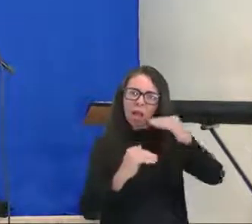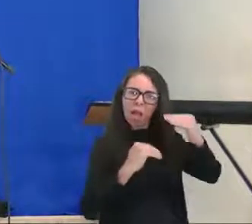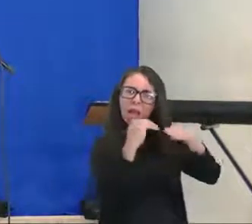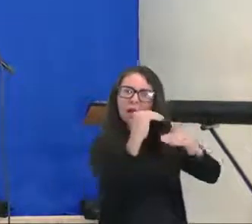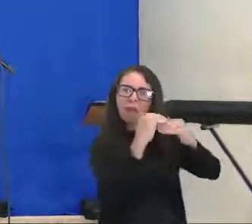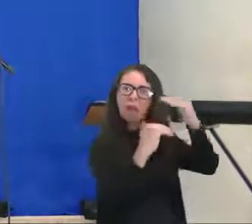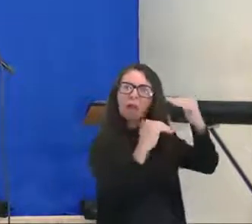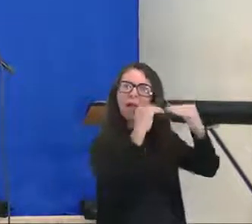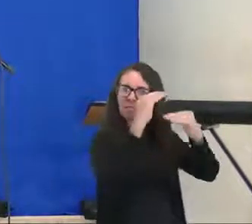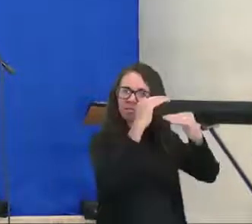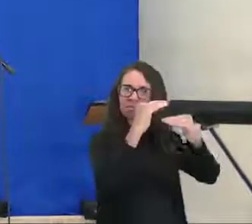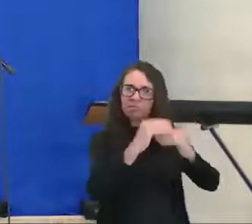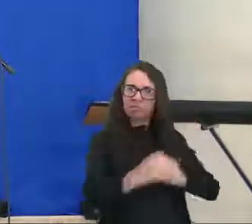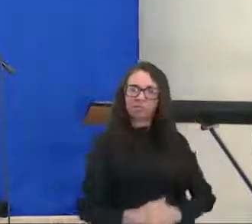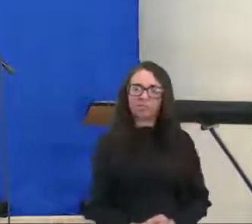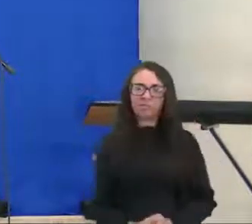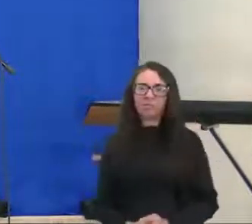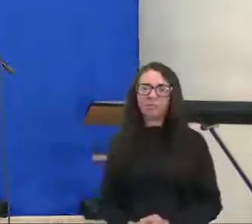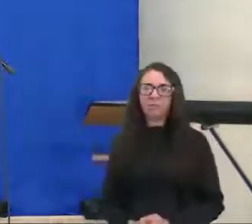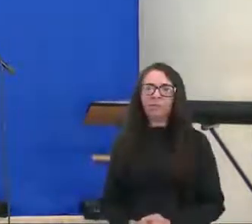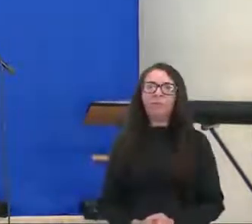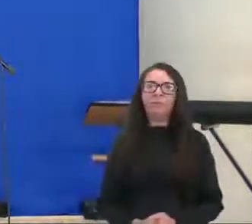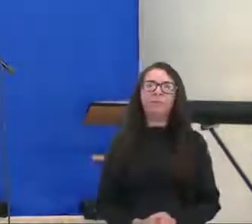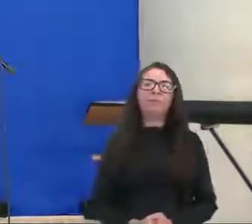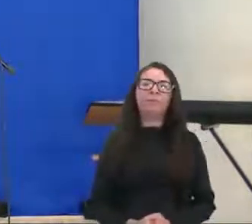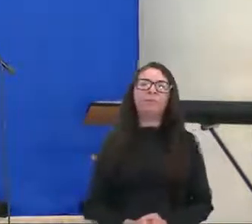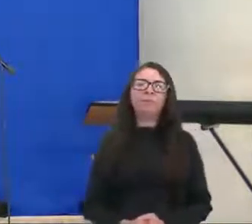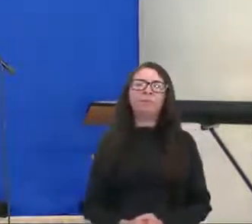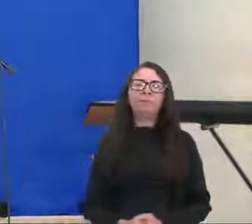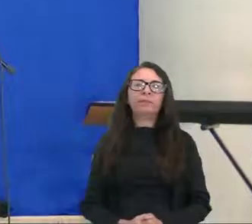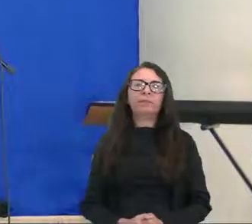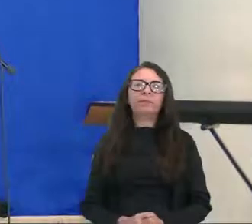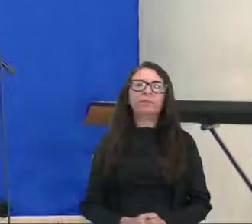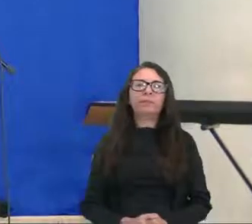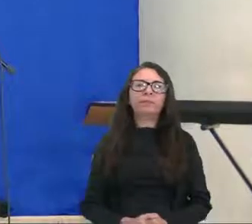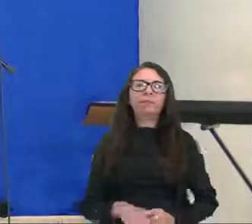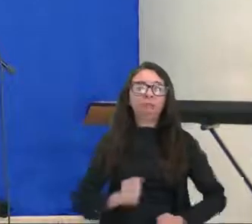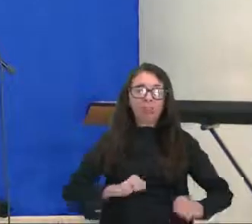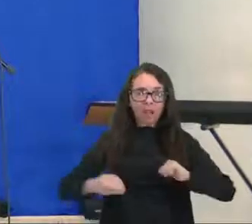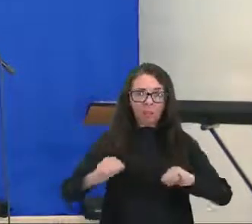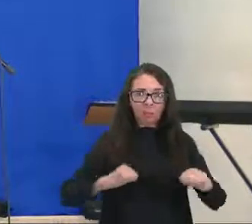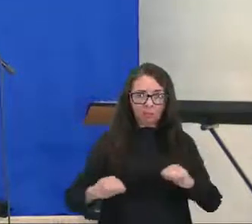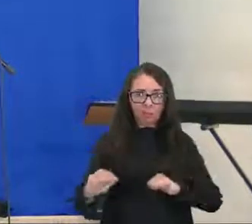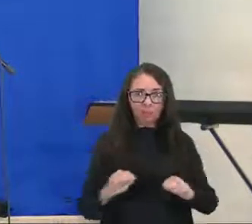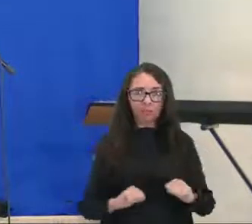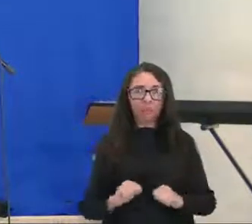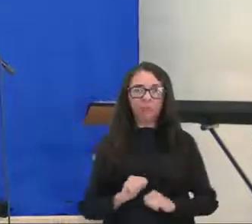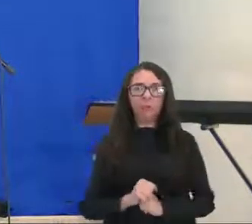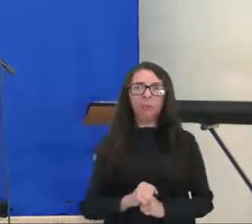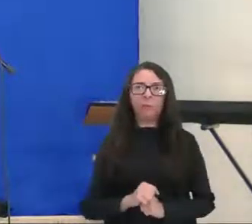2:38, aqui, eu vou ler para os irmãos aqui, diz assim: respondeu-lhe Pedro: